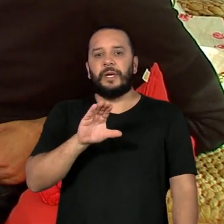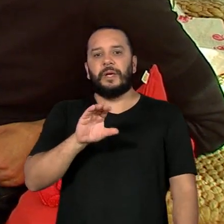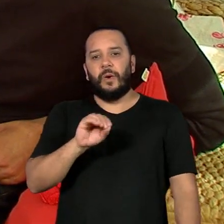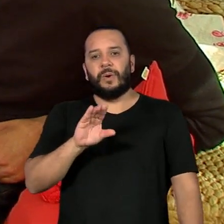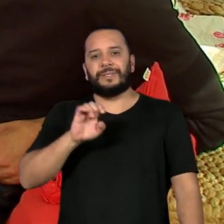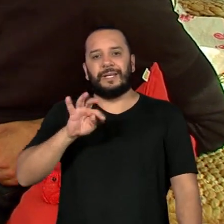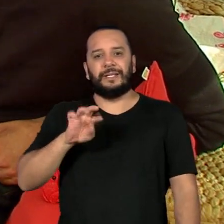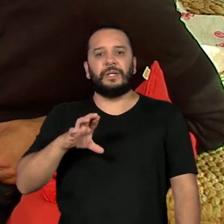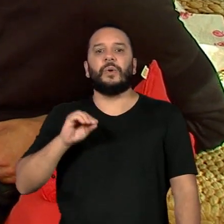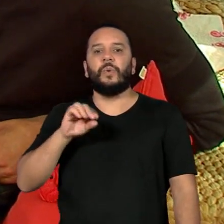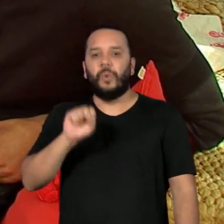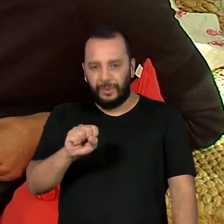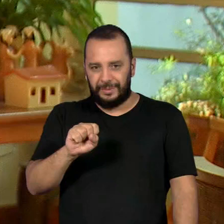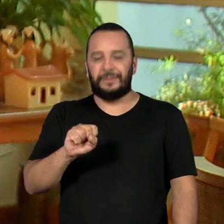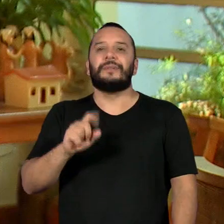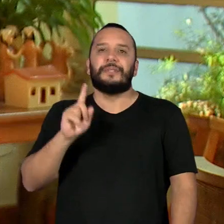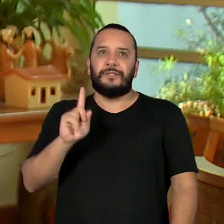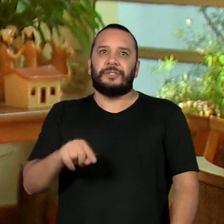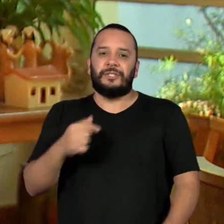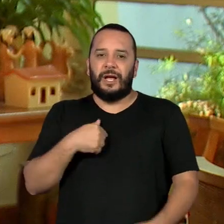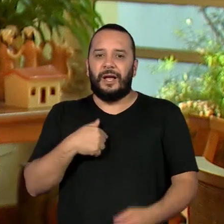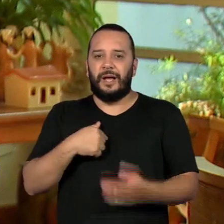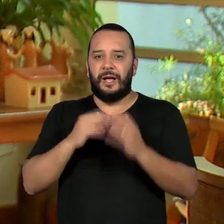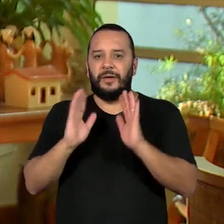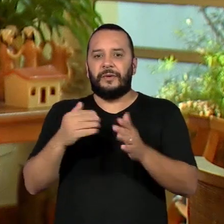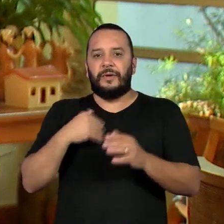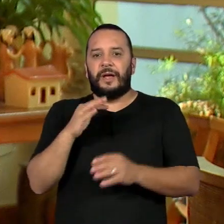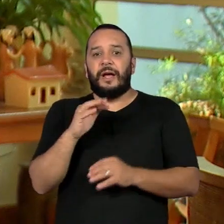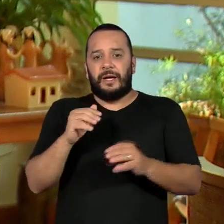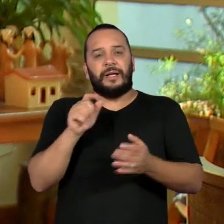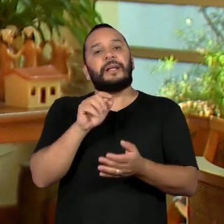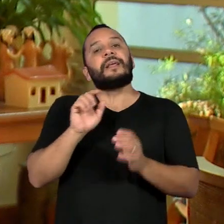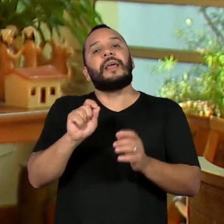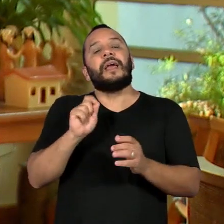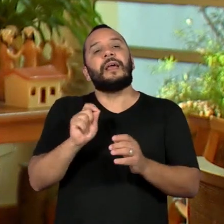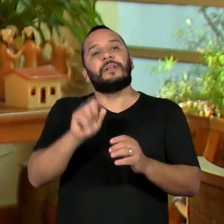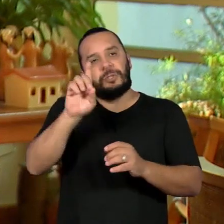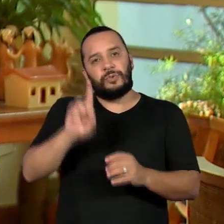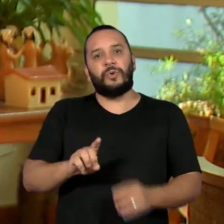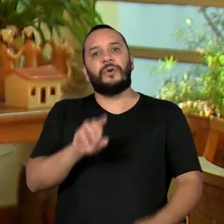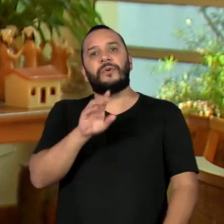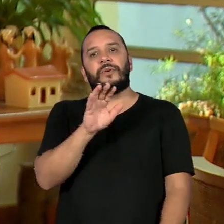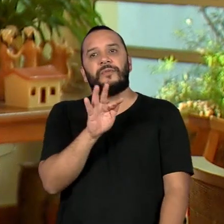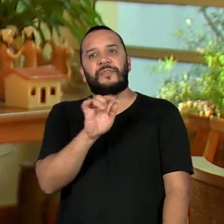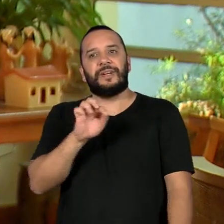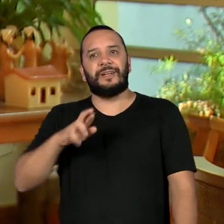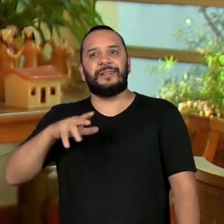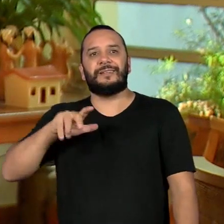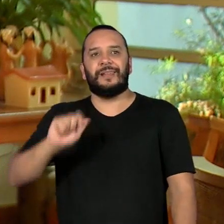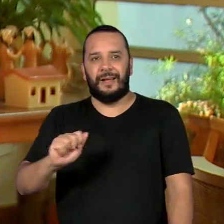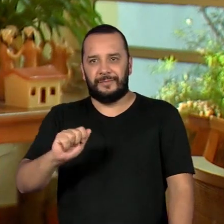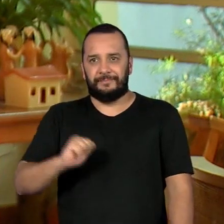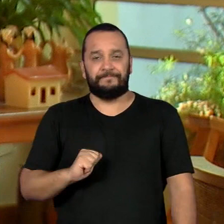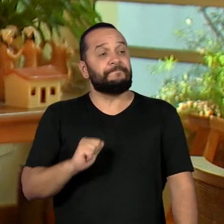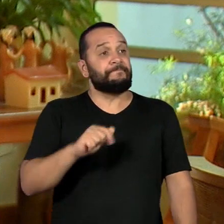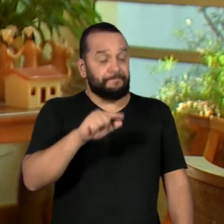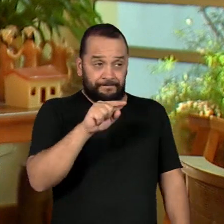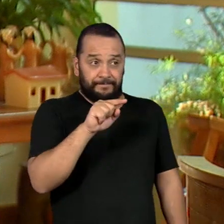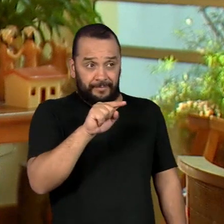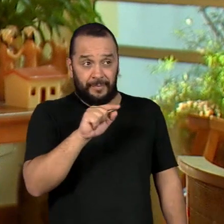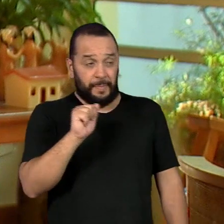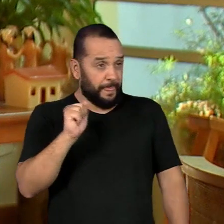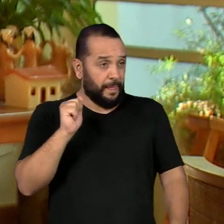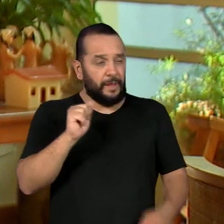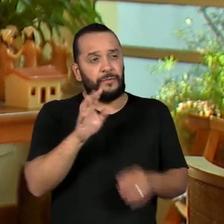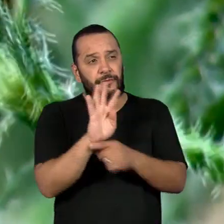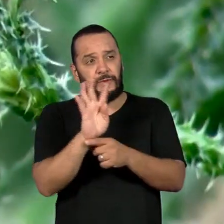e Ataliba Benaim. É um filme não sobre a biomimética, é um filme sobre pessoas que